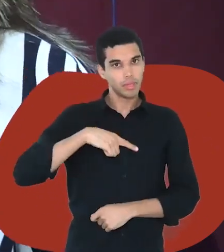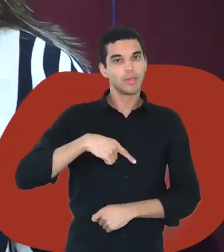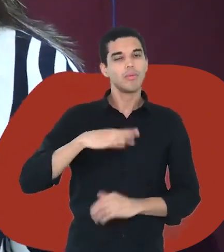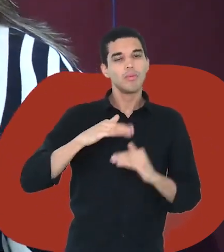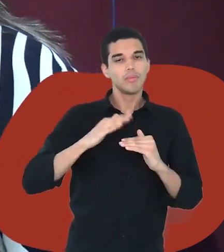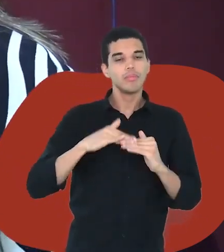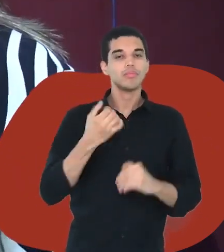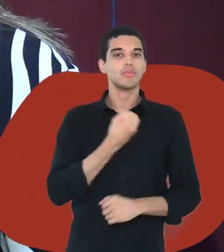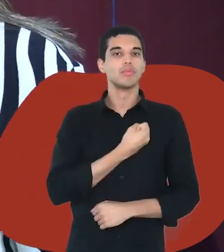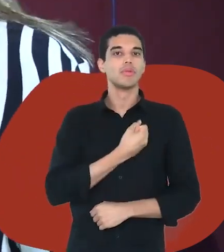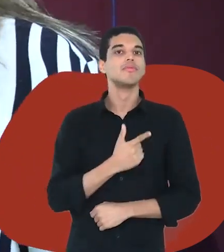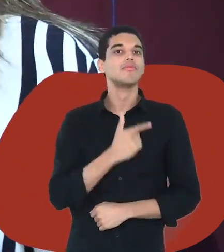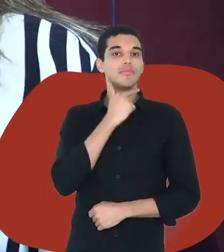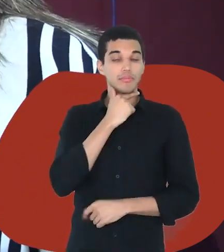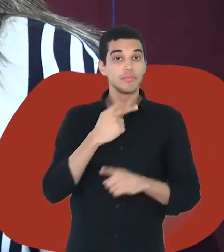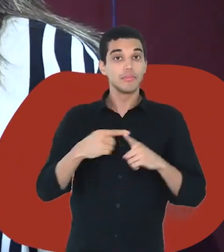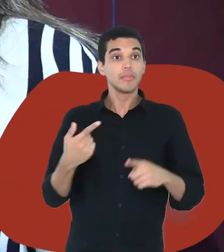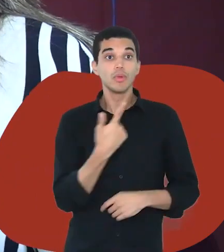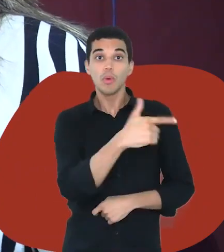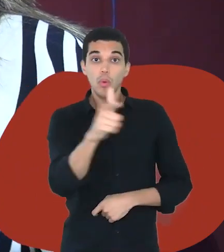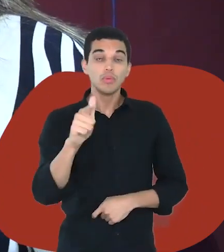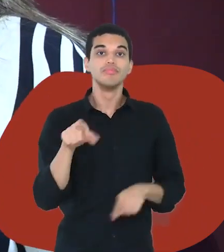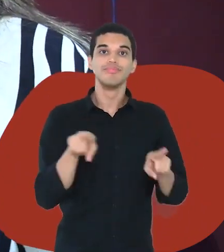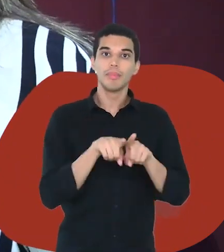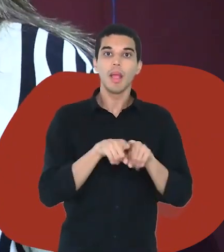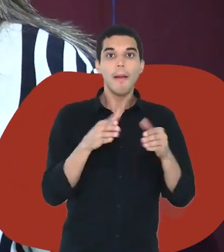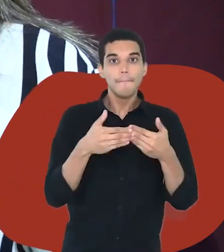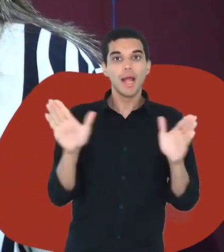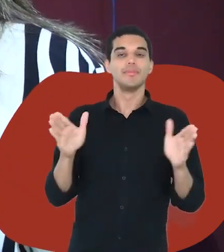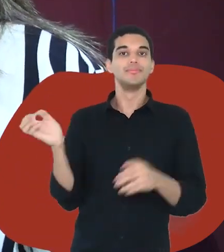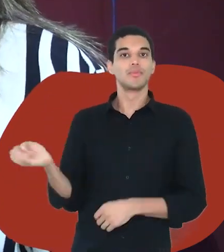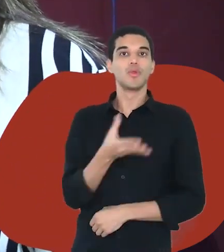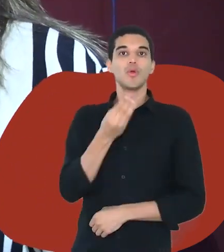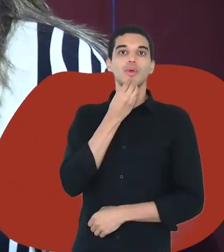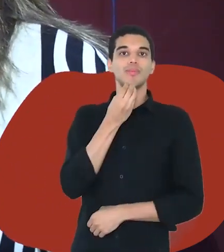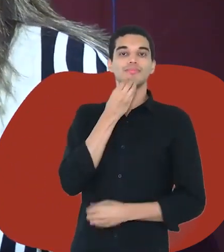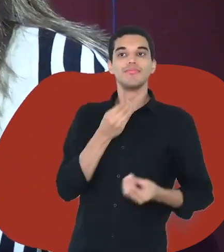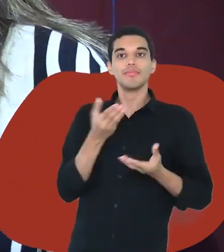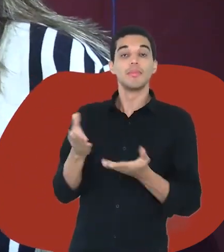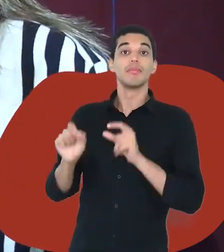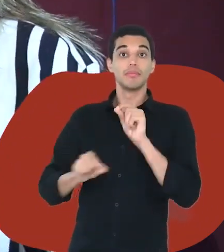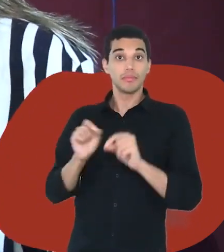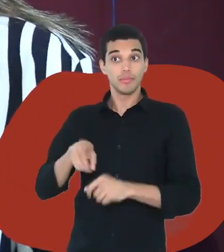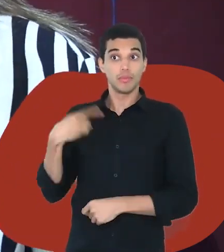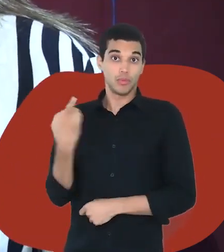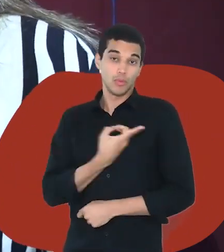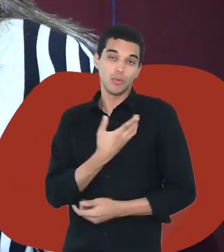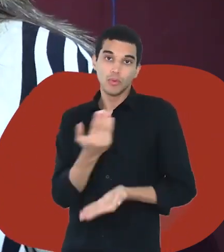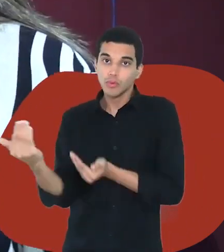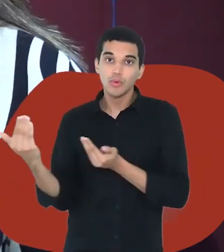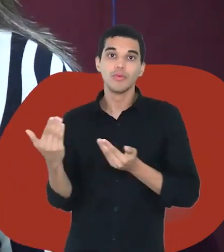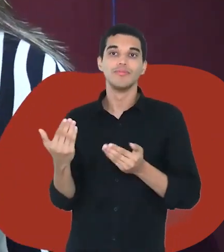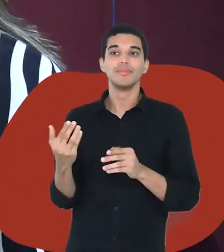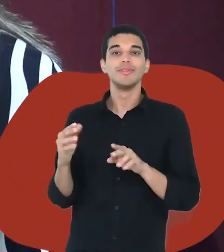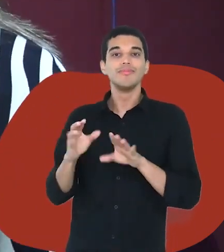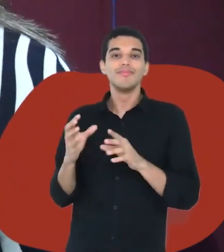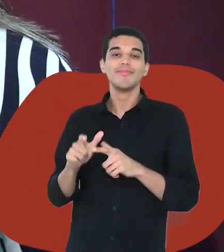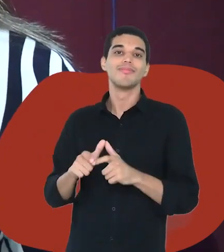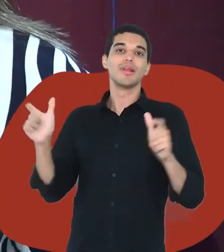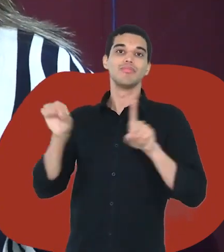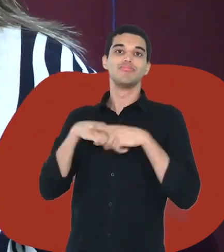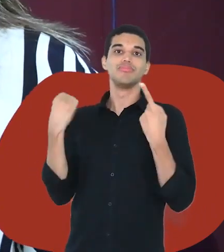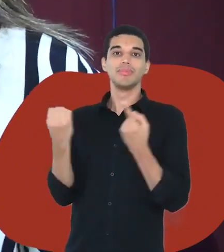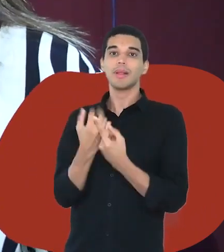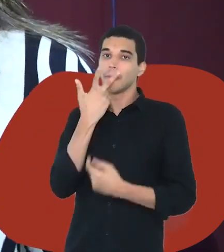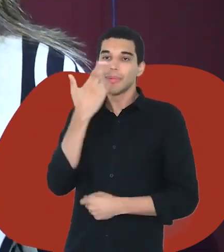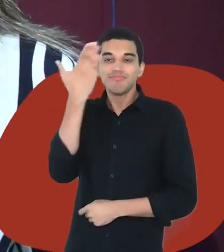aprendizagem seu percentual mínimo e Muitas delas abriram essa as portas e essa oportunidade para que nossos jovens que eram